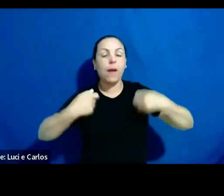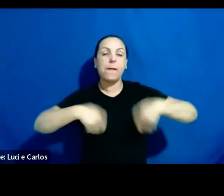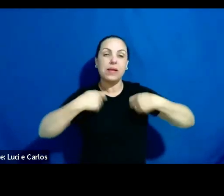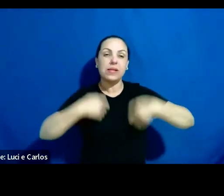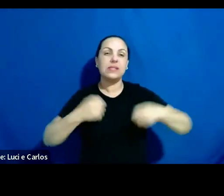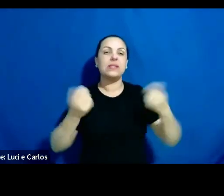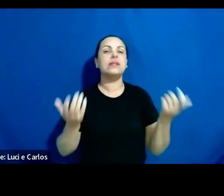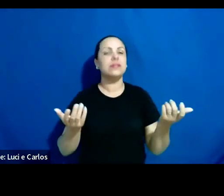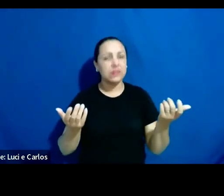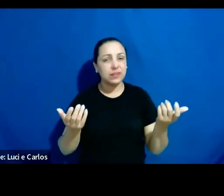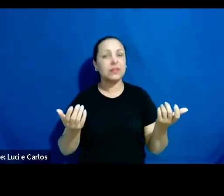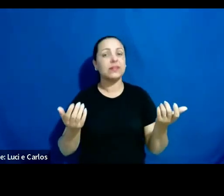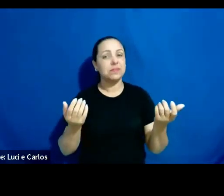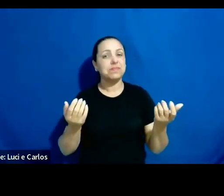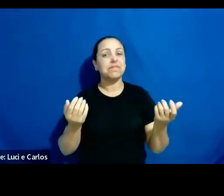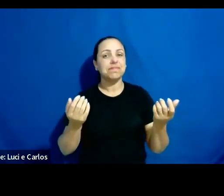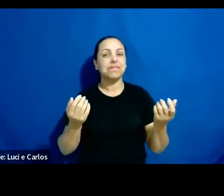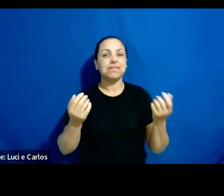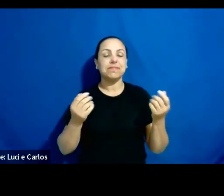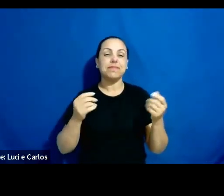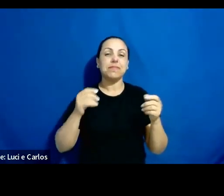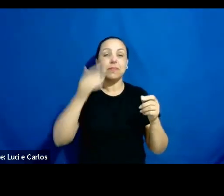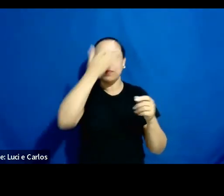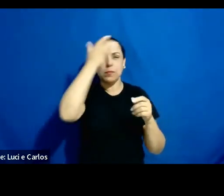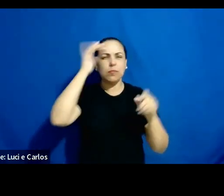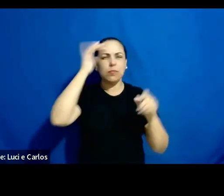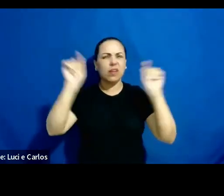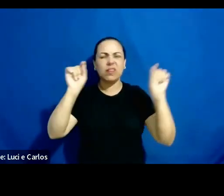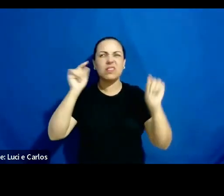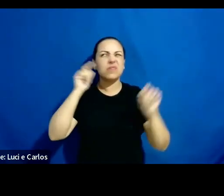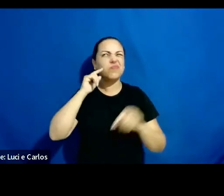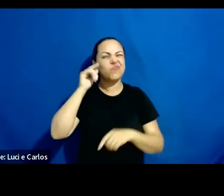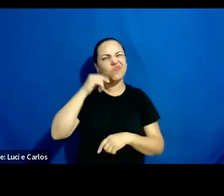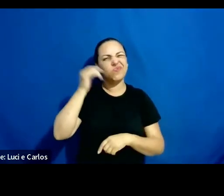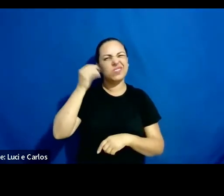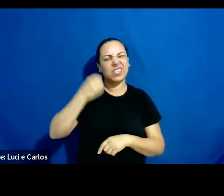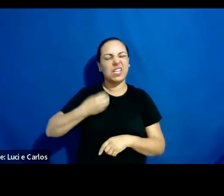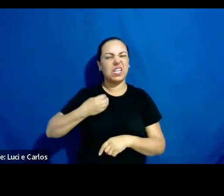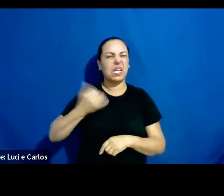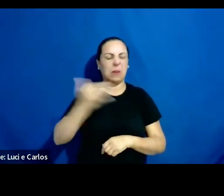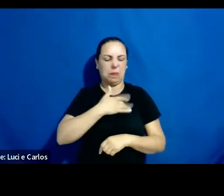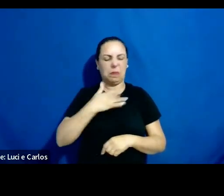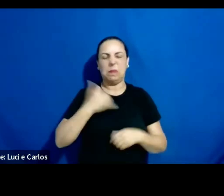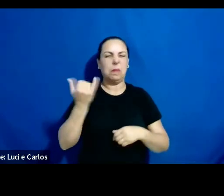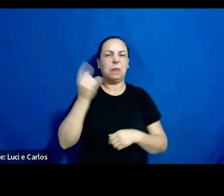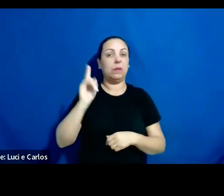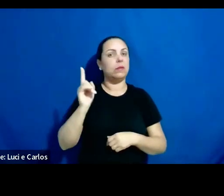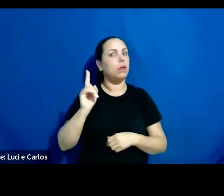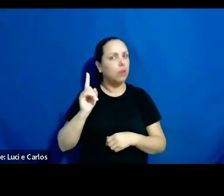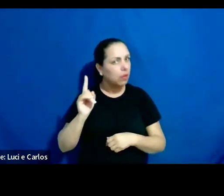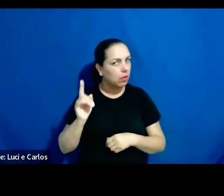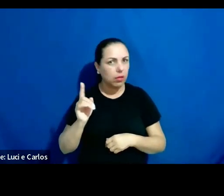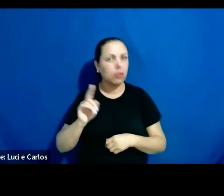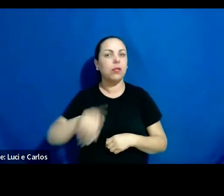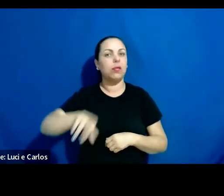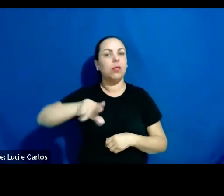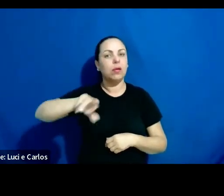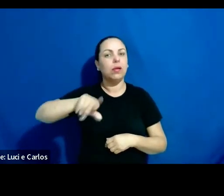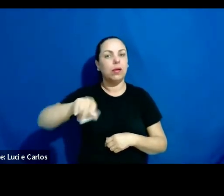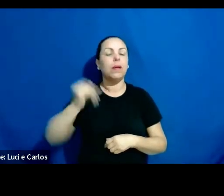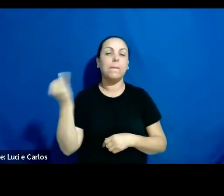muito menos do que muita gente pensa, tá? Então, o nosso tema